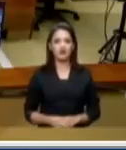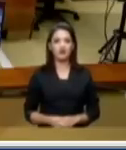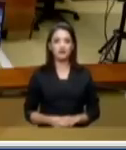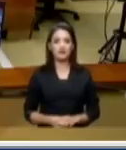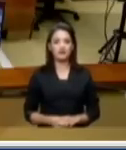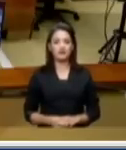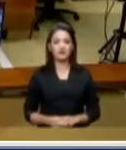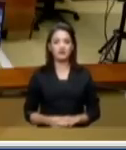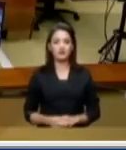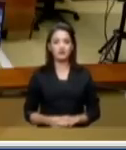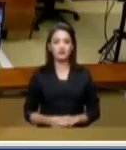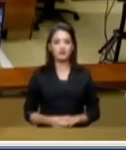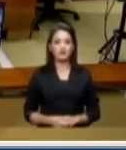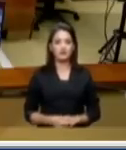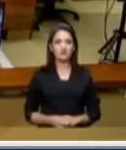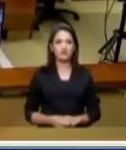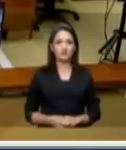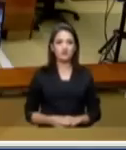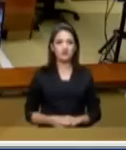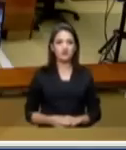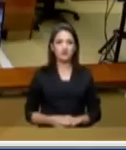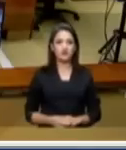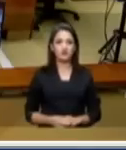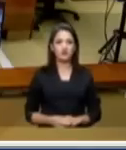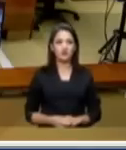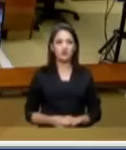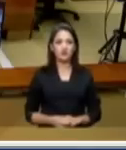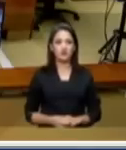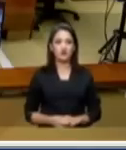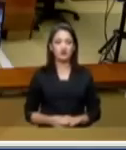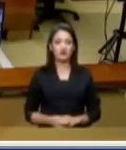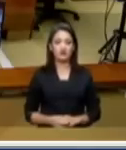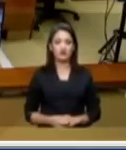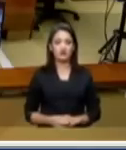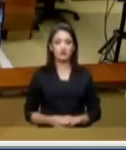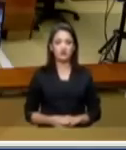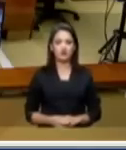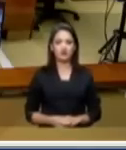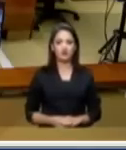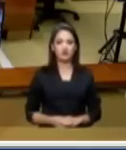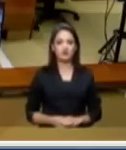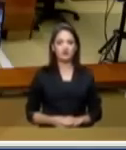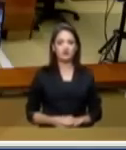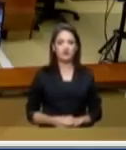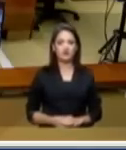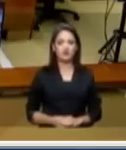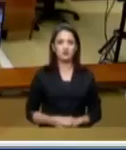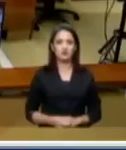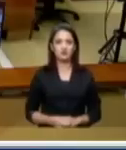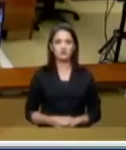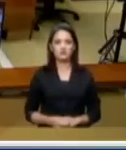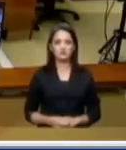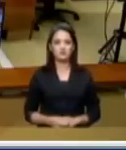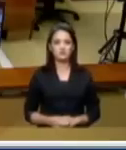sem aval do Legislativo um tipo penal por analogia mas surdo pois o